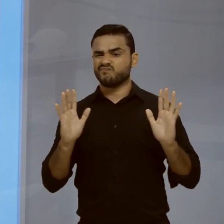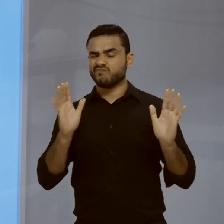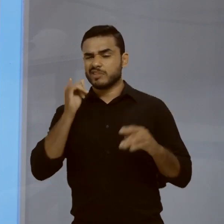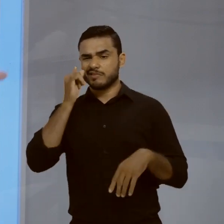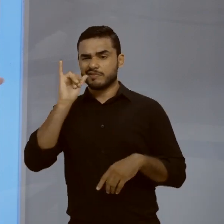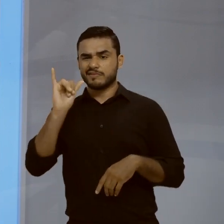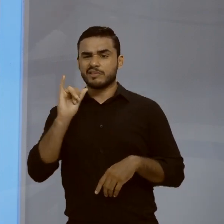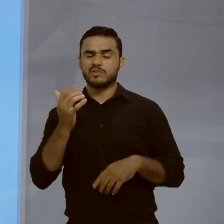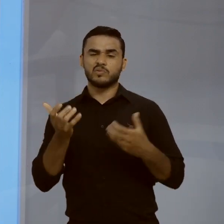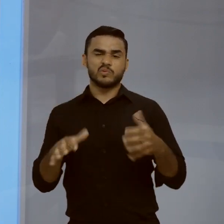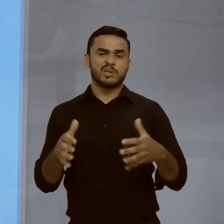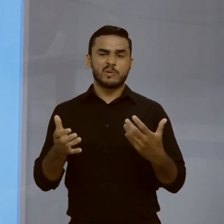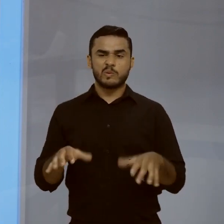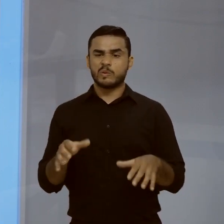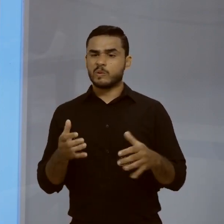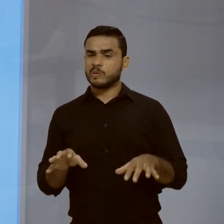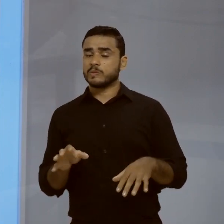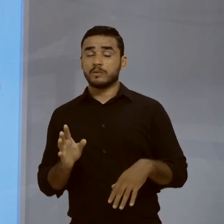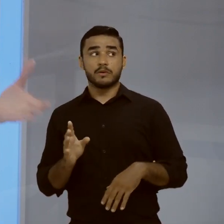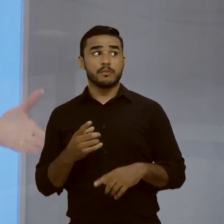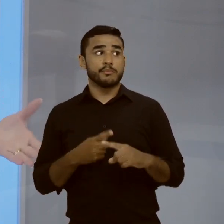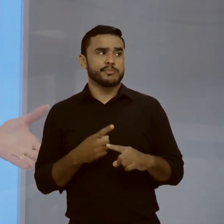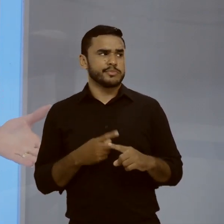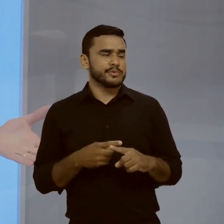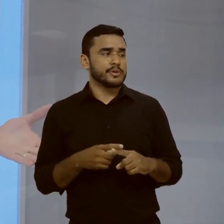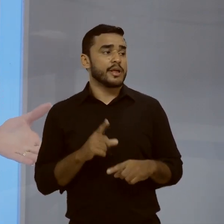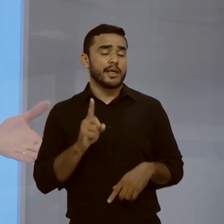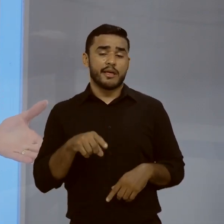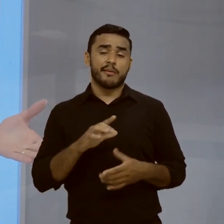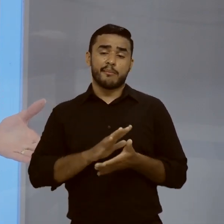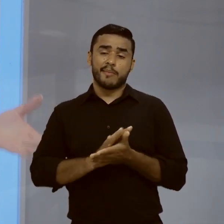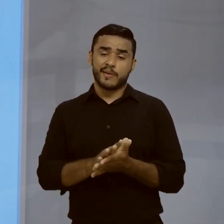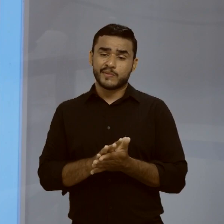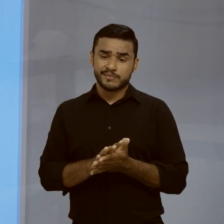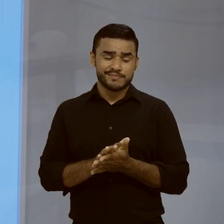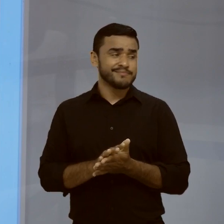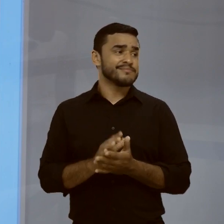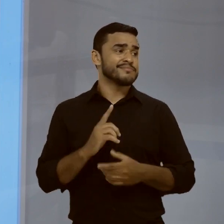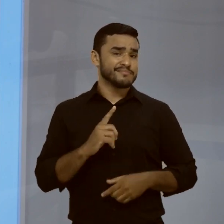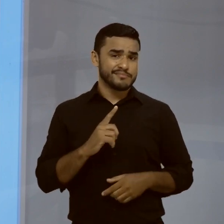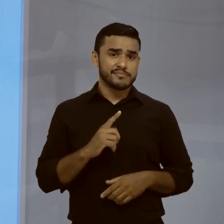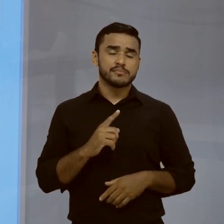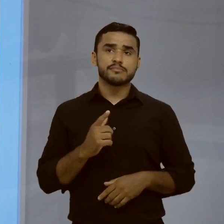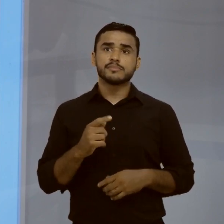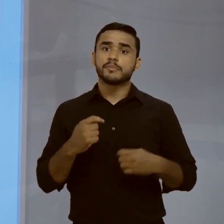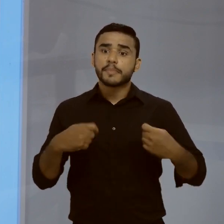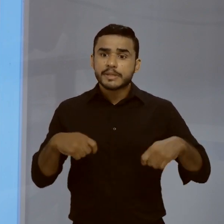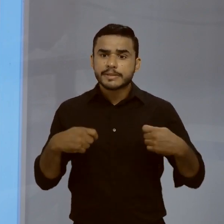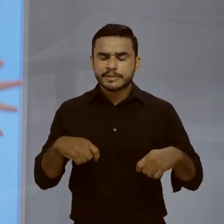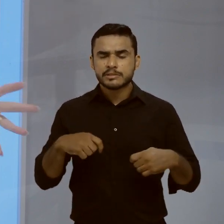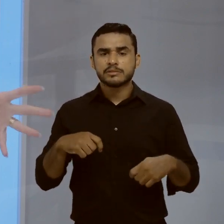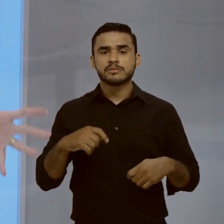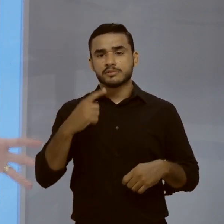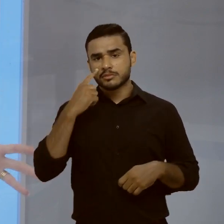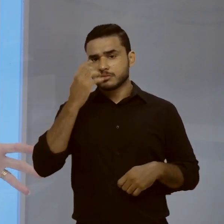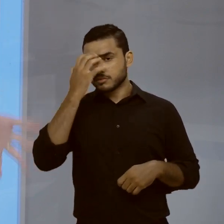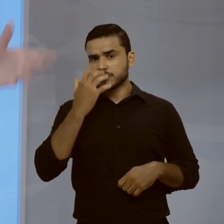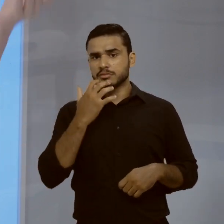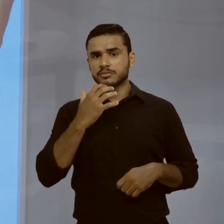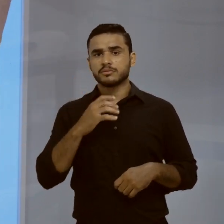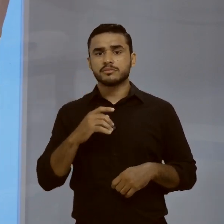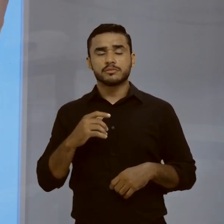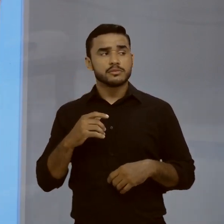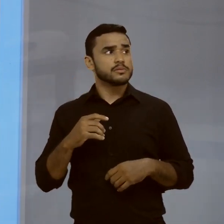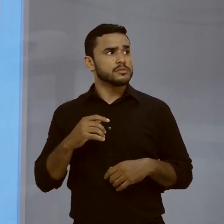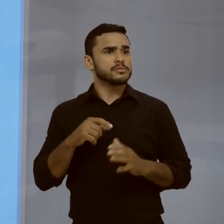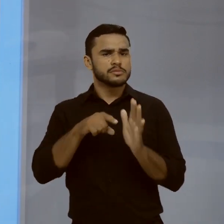não, mas um exame que é primordial para o sucesso da cura desse câncer, né?